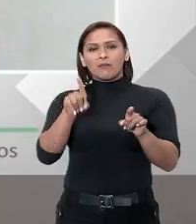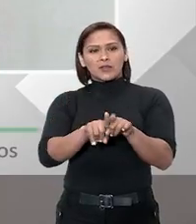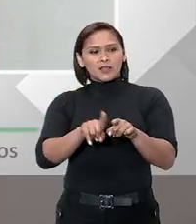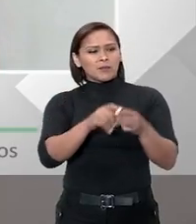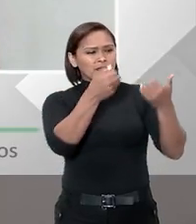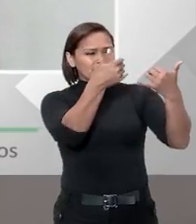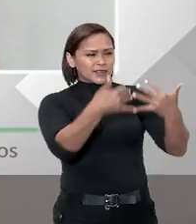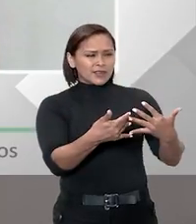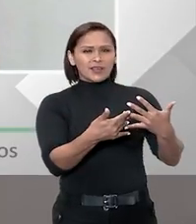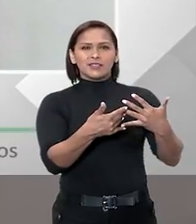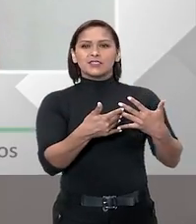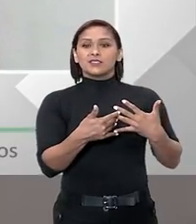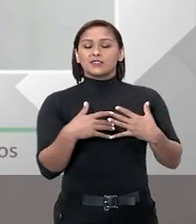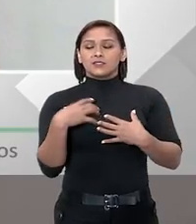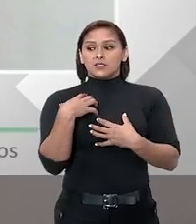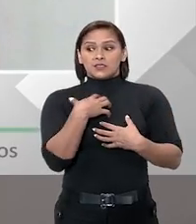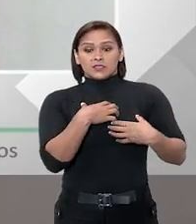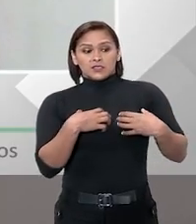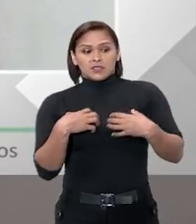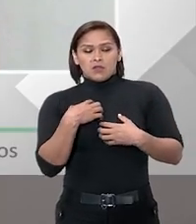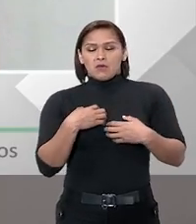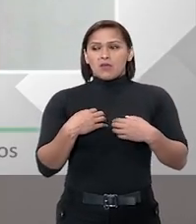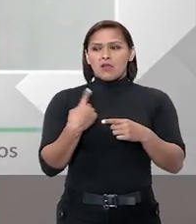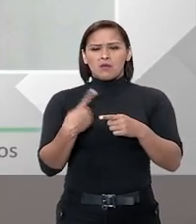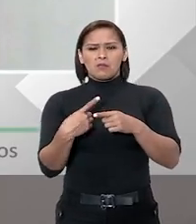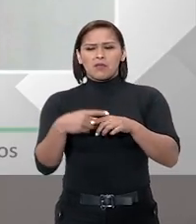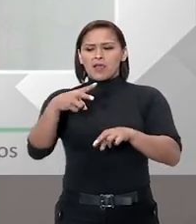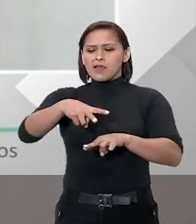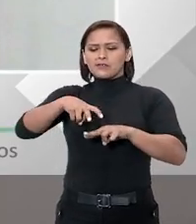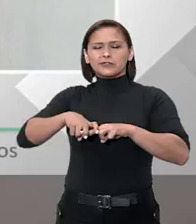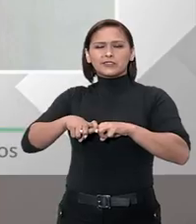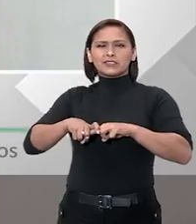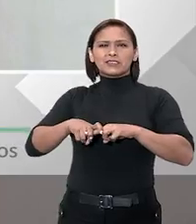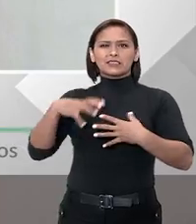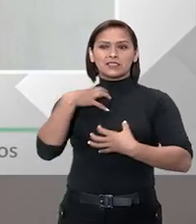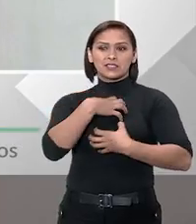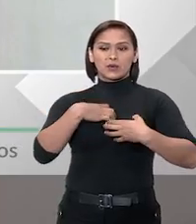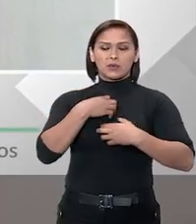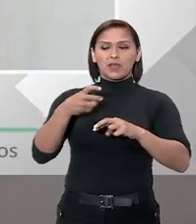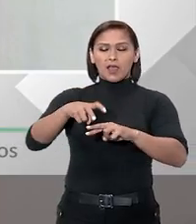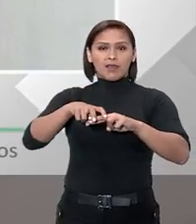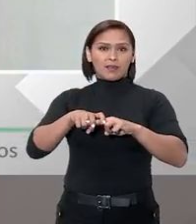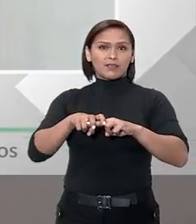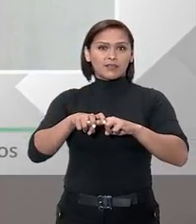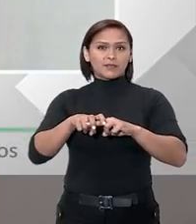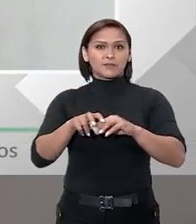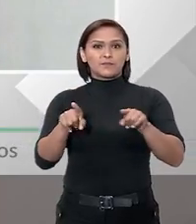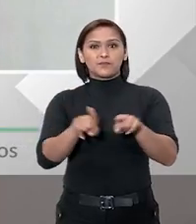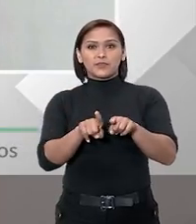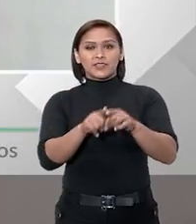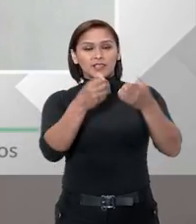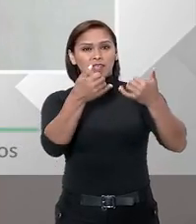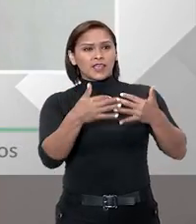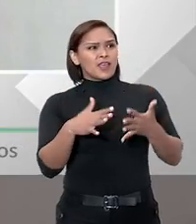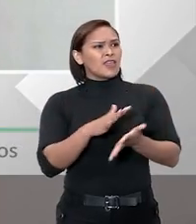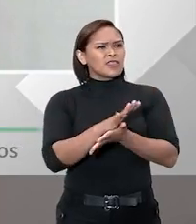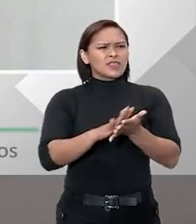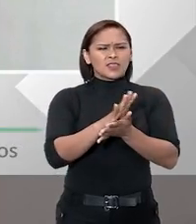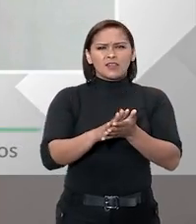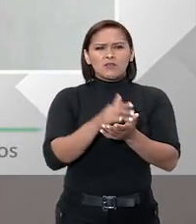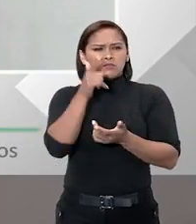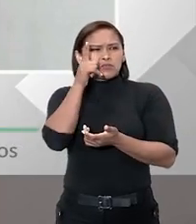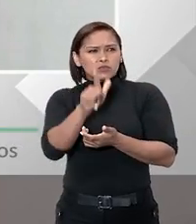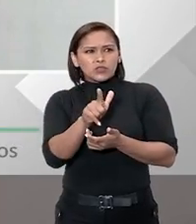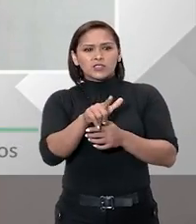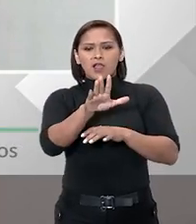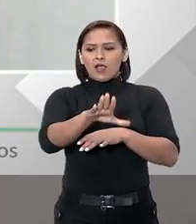ela estava muito desconfortável, não parava sentada na cadeira e não, de nada